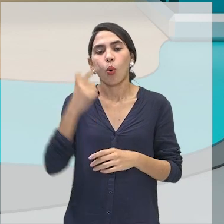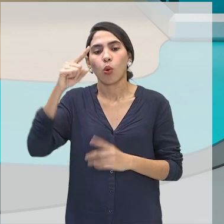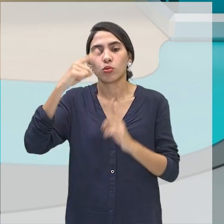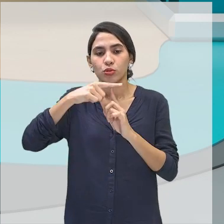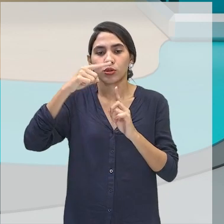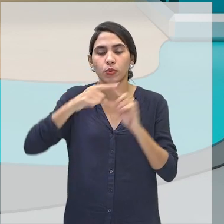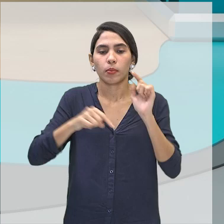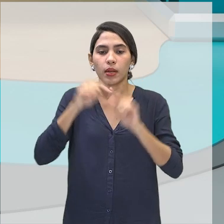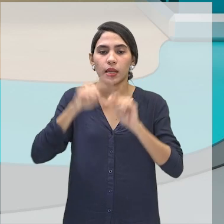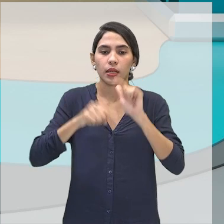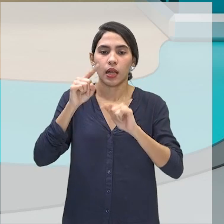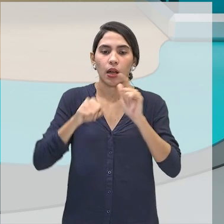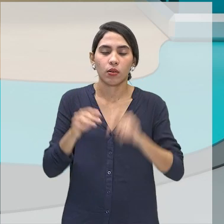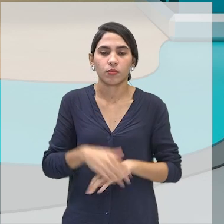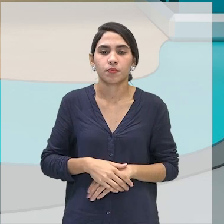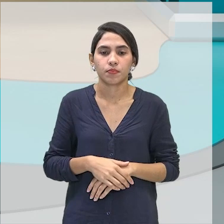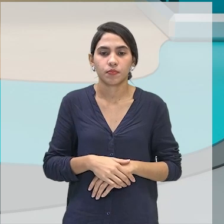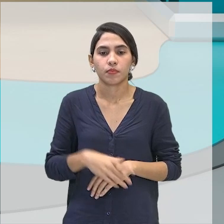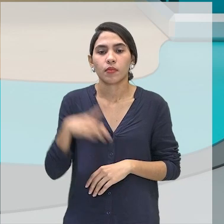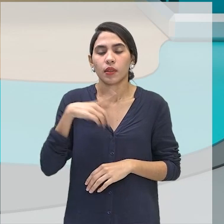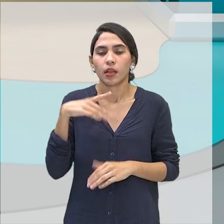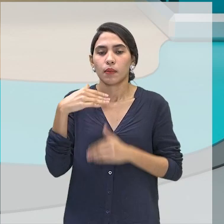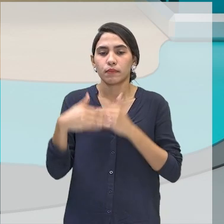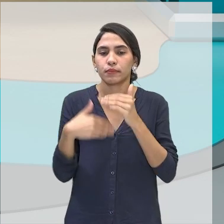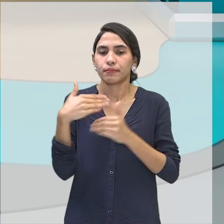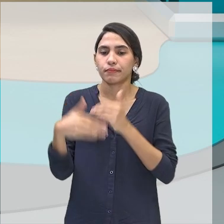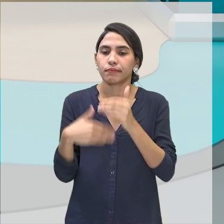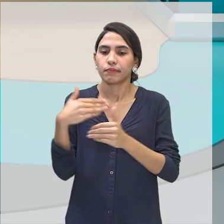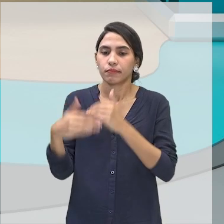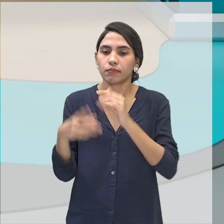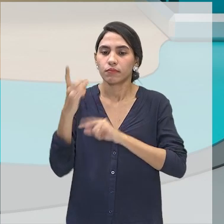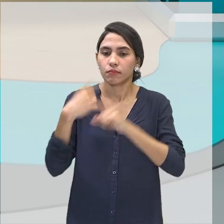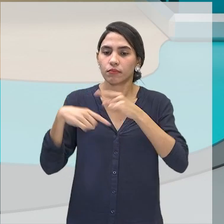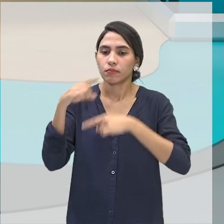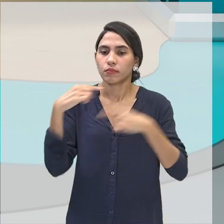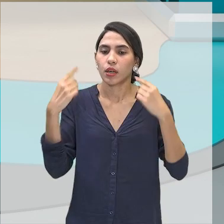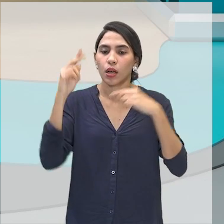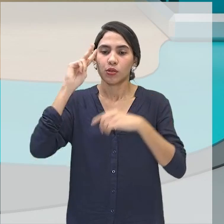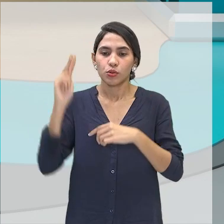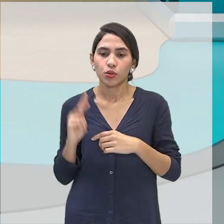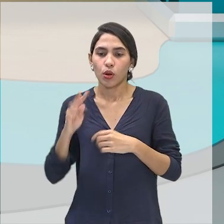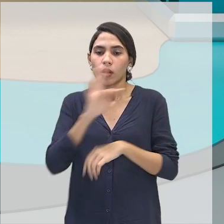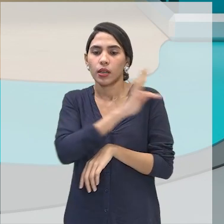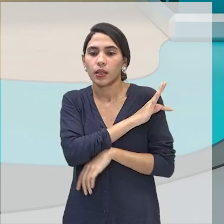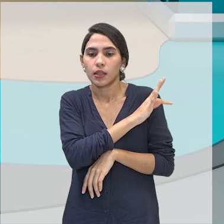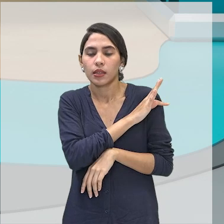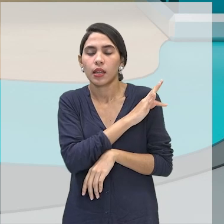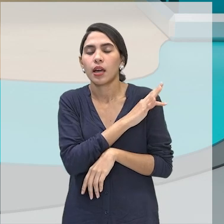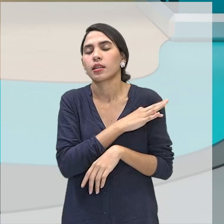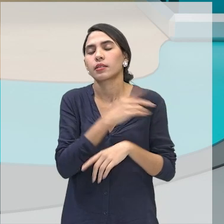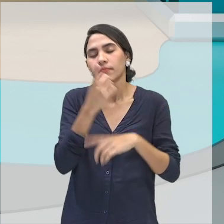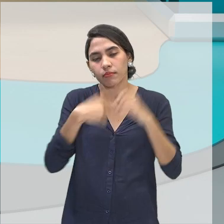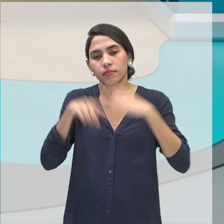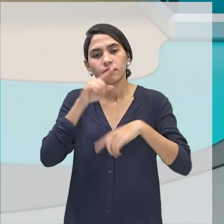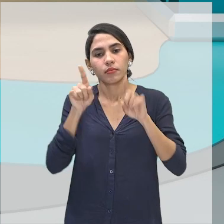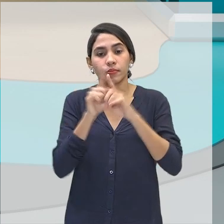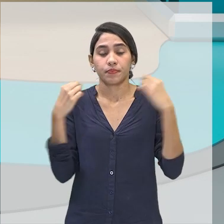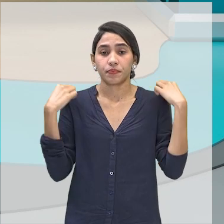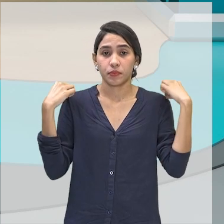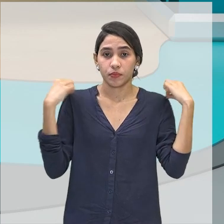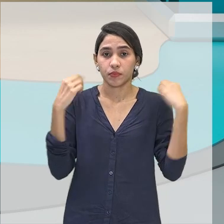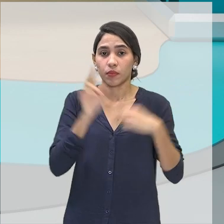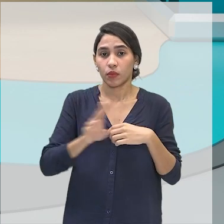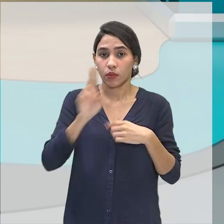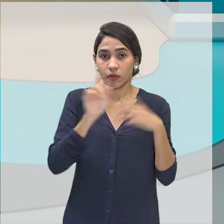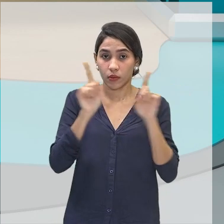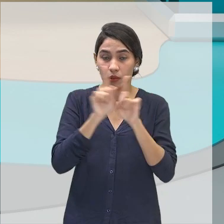mais modernos, ou seja, vai passando, assim como vai evoluindo a história, as técnicas empregadas, a vestimenta utilizada